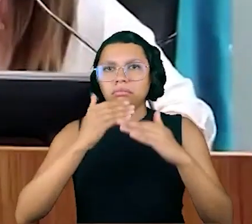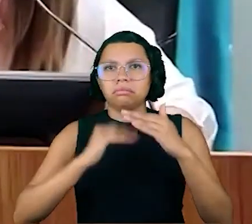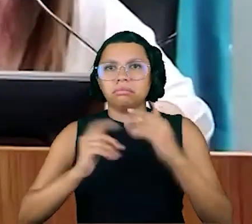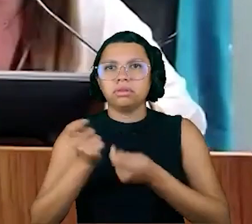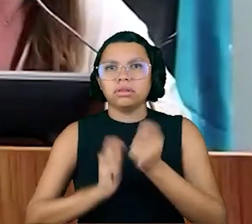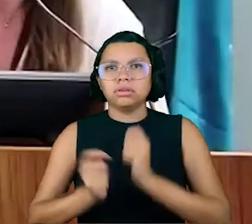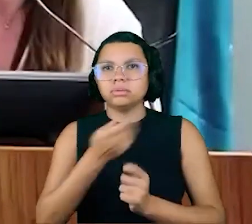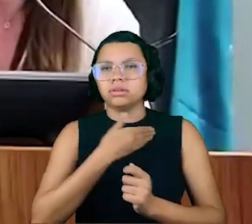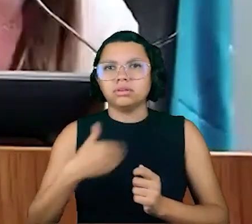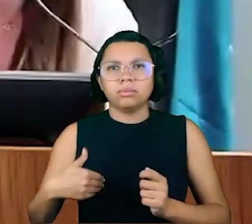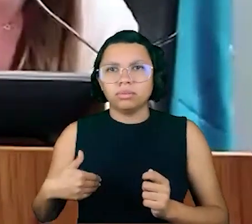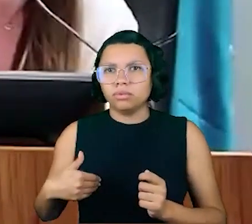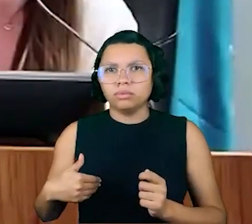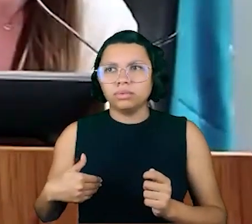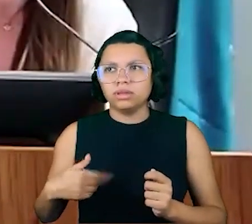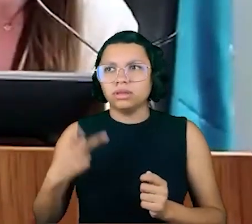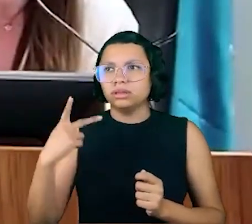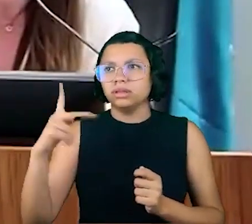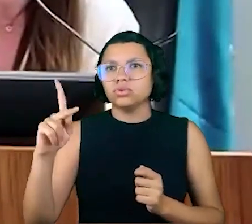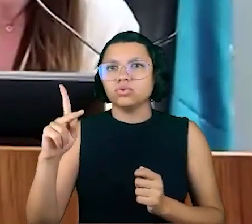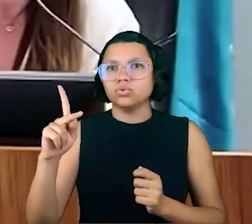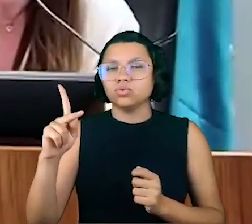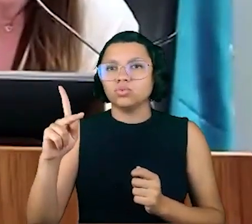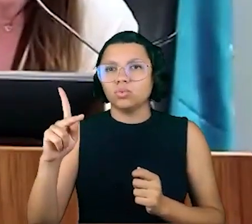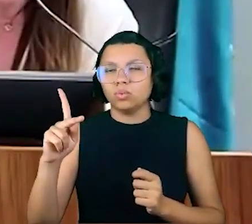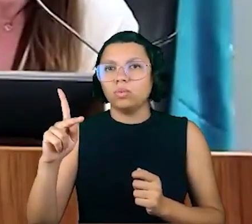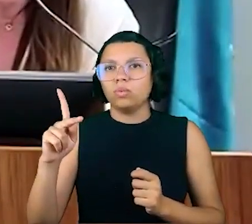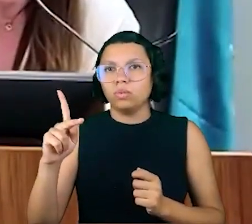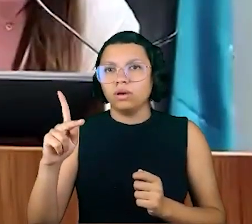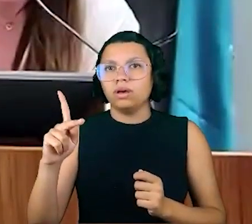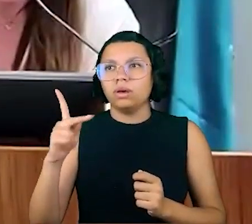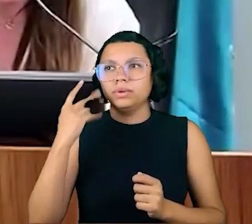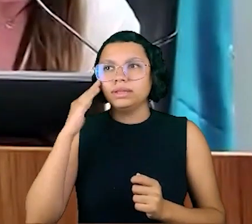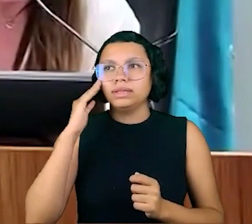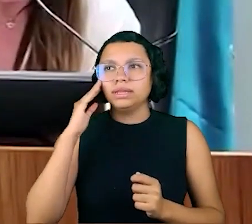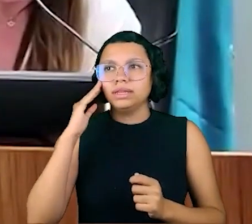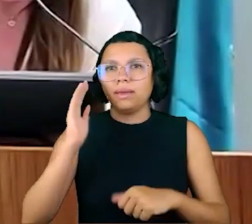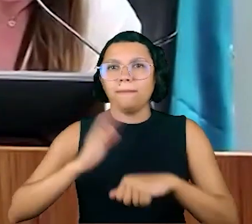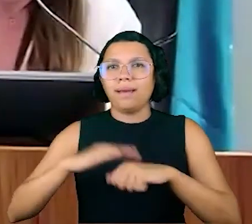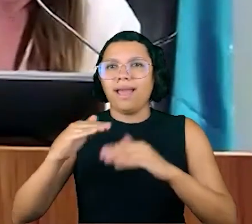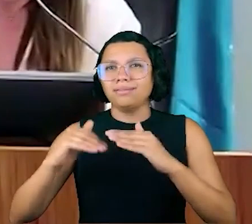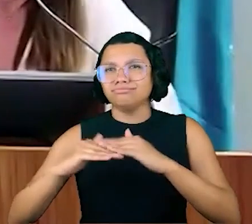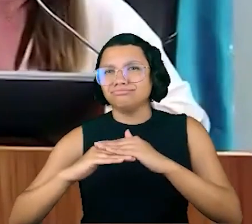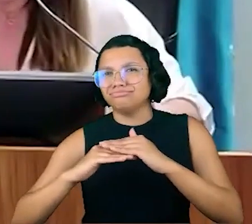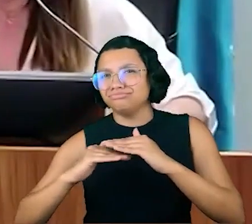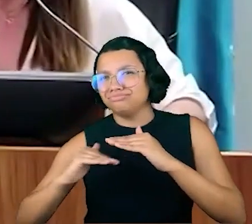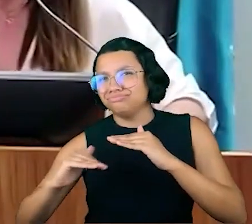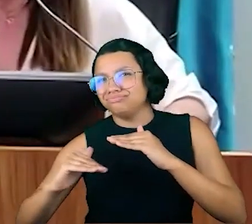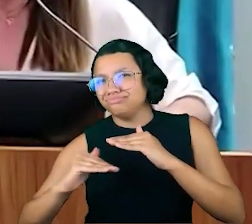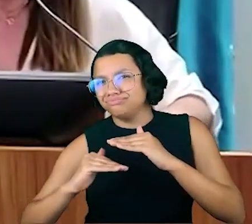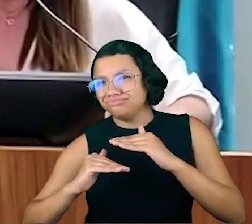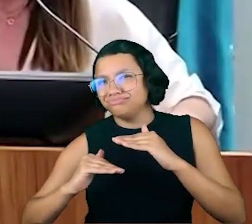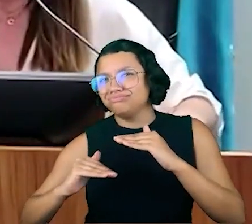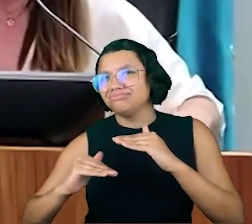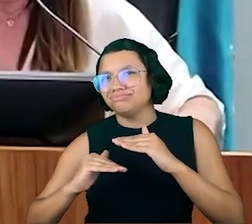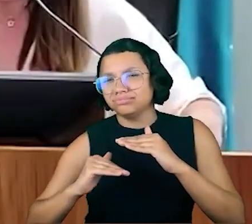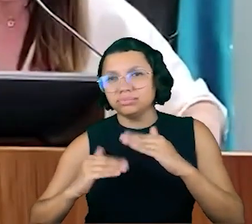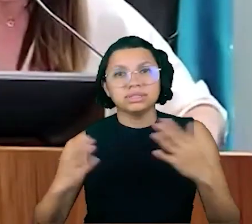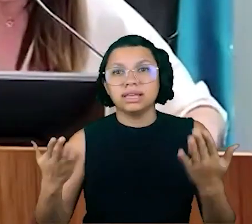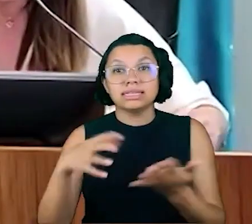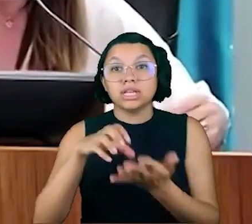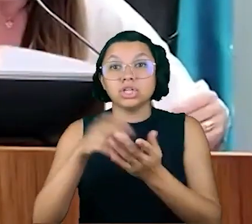da administração pública na sua posição mais rasteira.